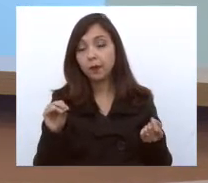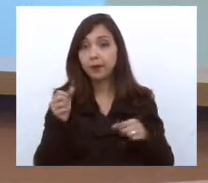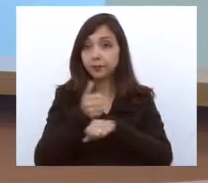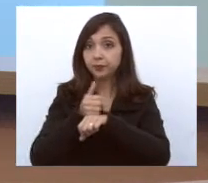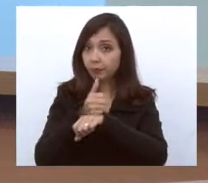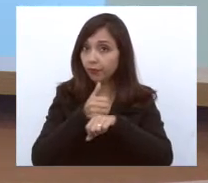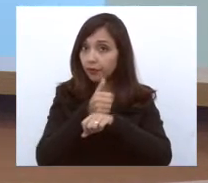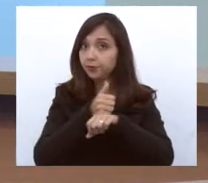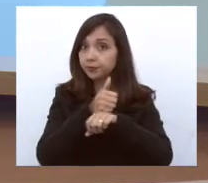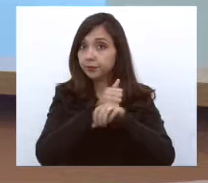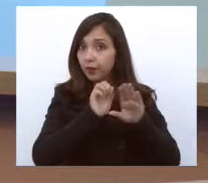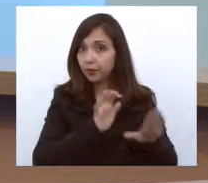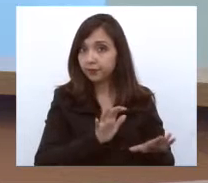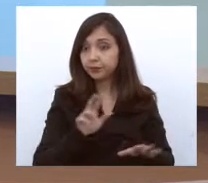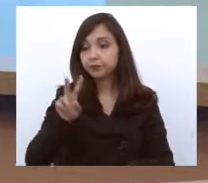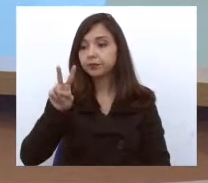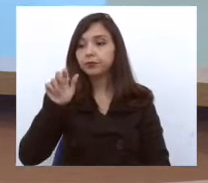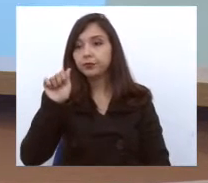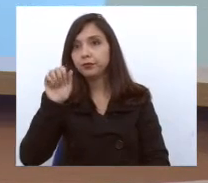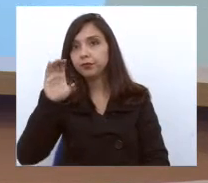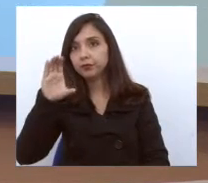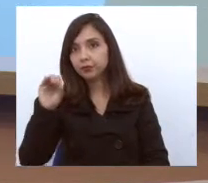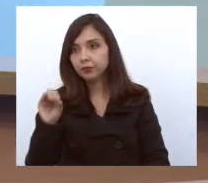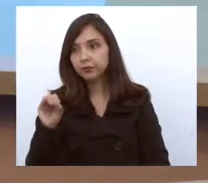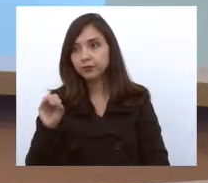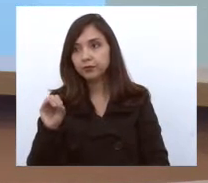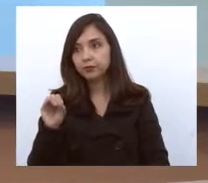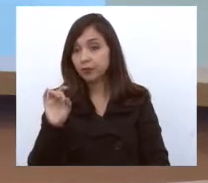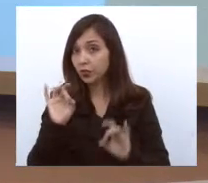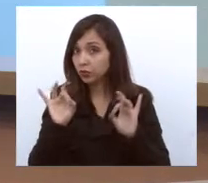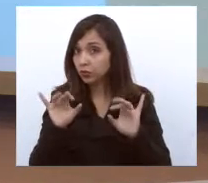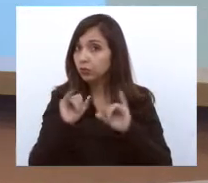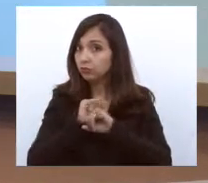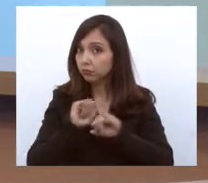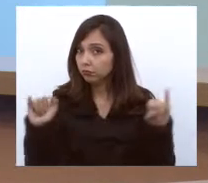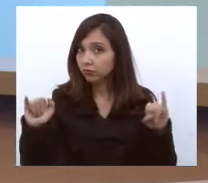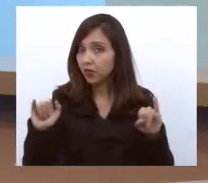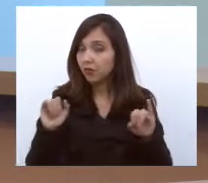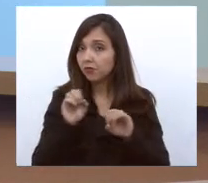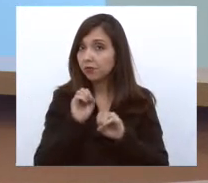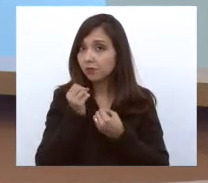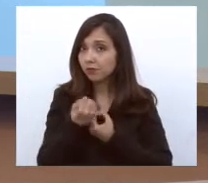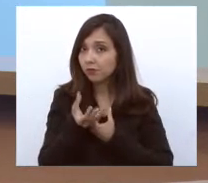profissional. O Vasco, só a título de informação,